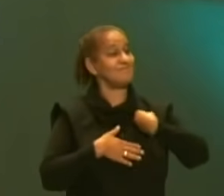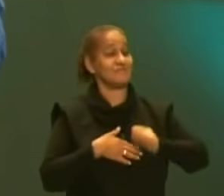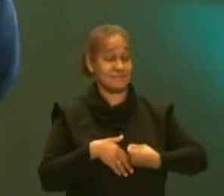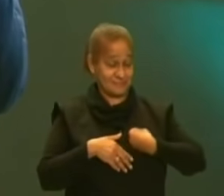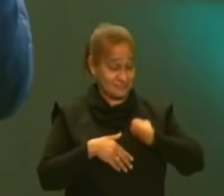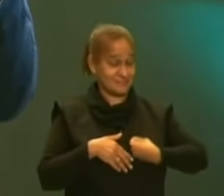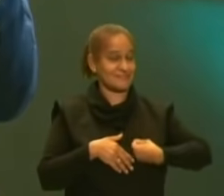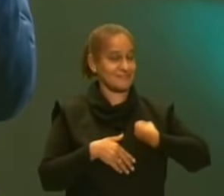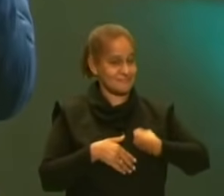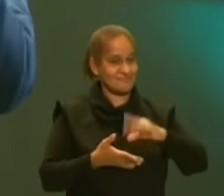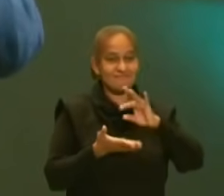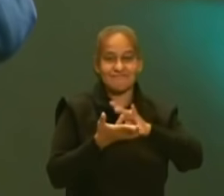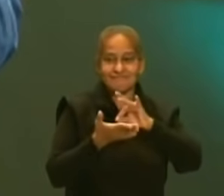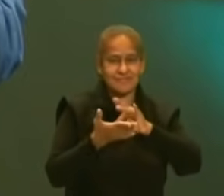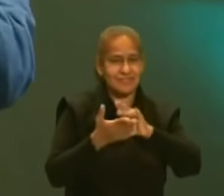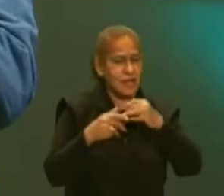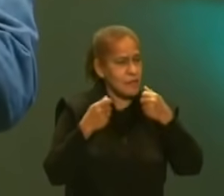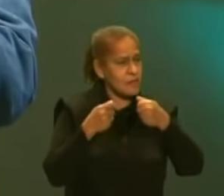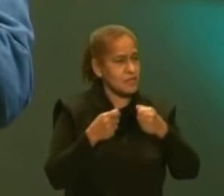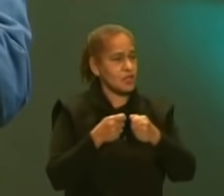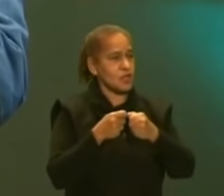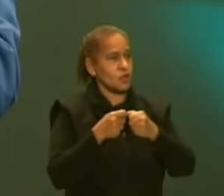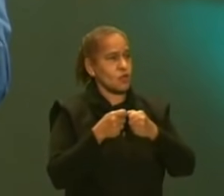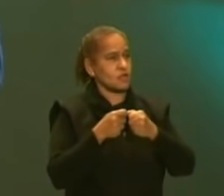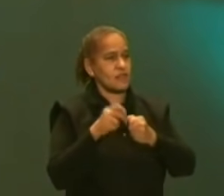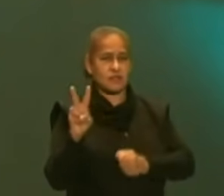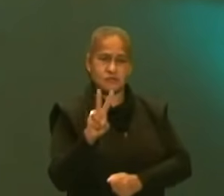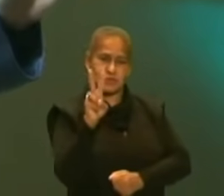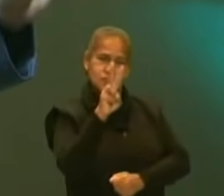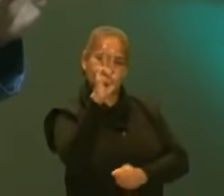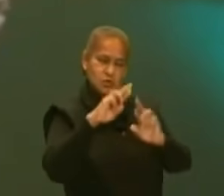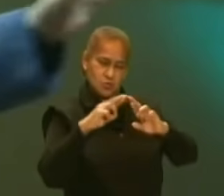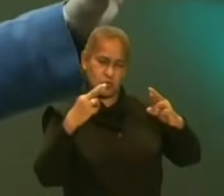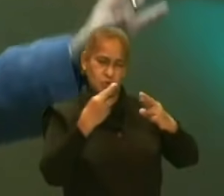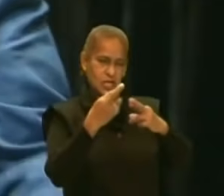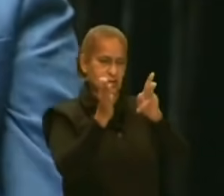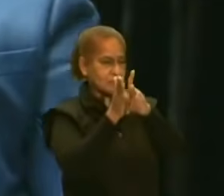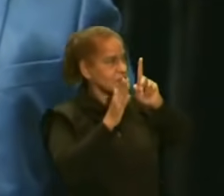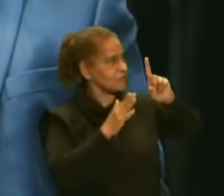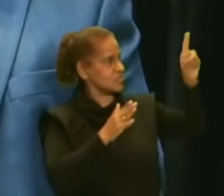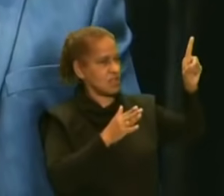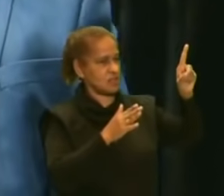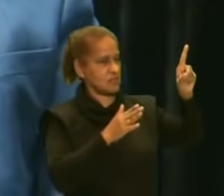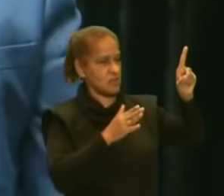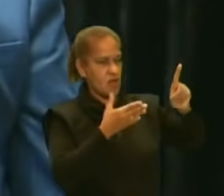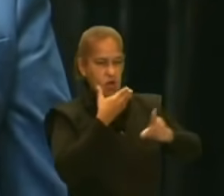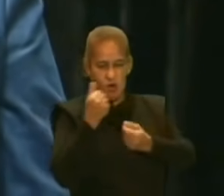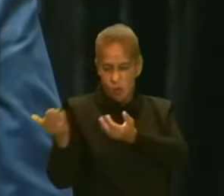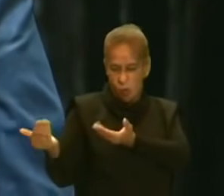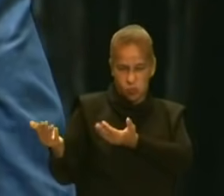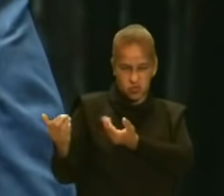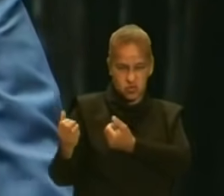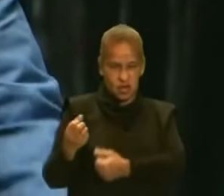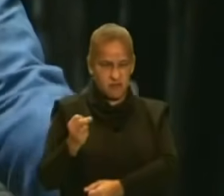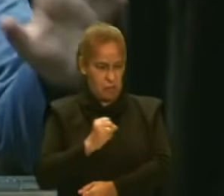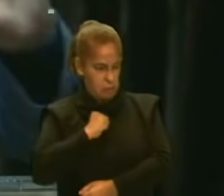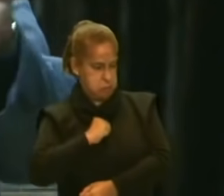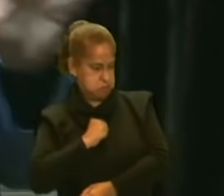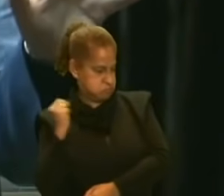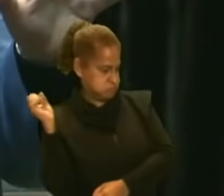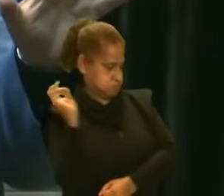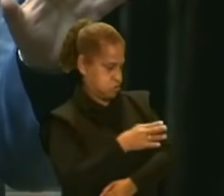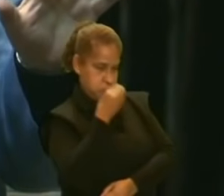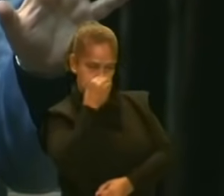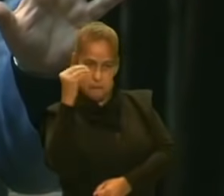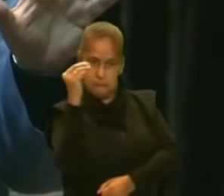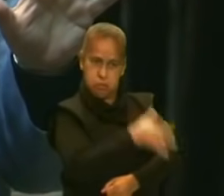Quando se falava dos valores do reino de Deus, ele odiava os valores do reino de Deus, porque parecia que